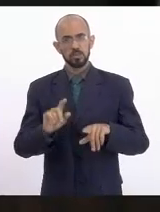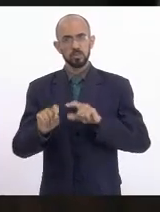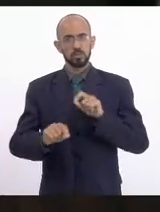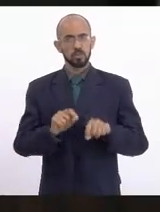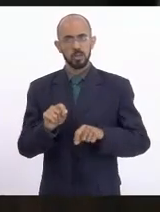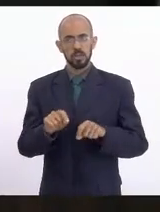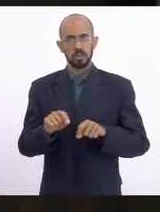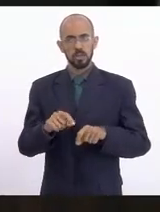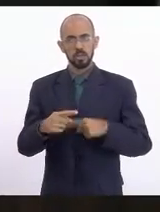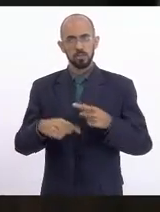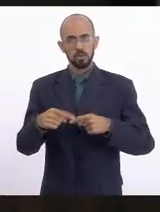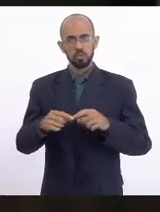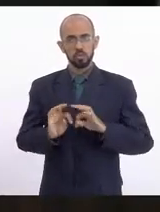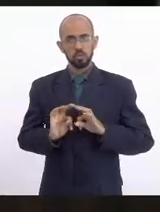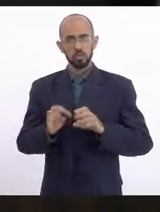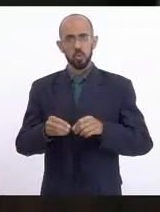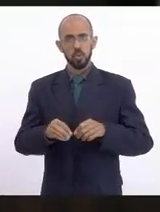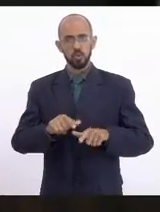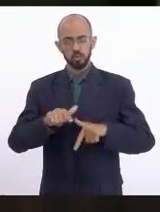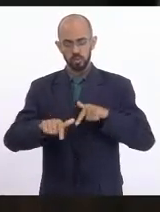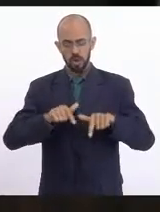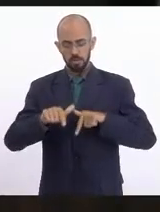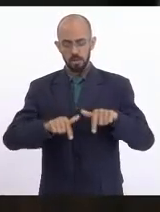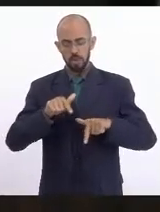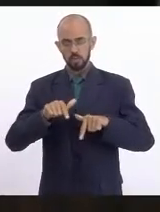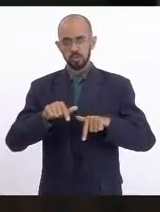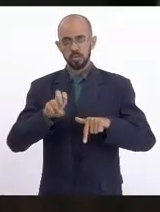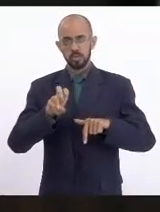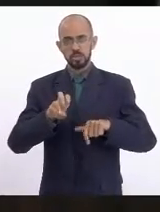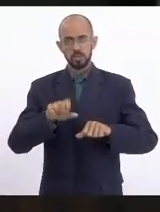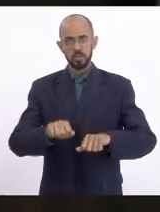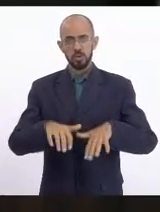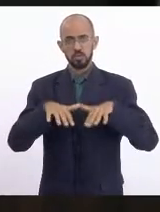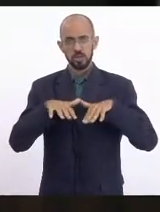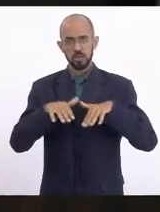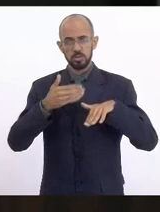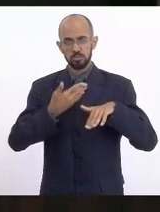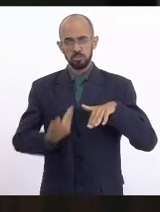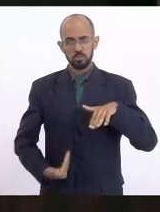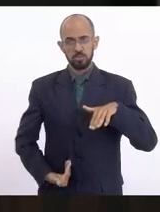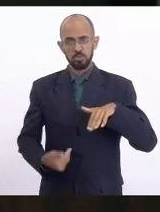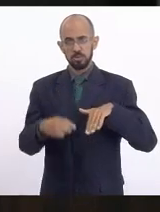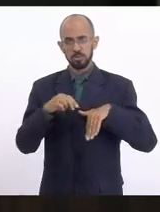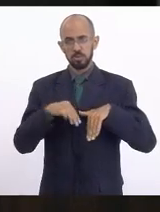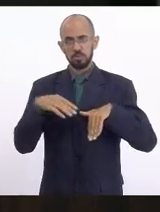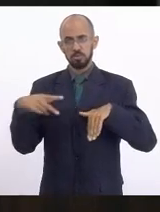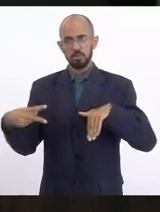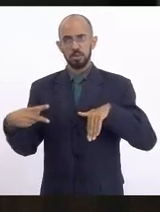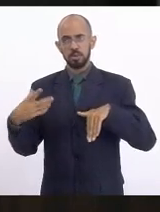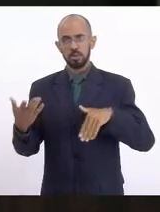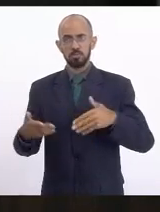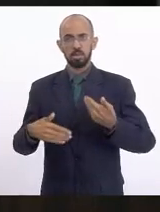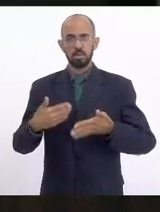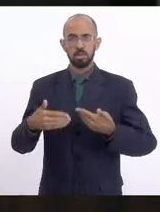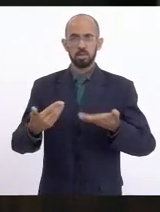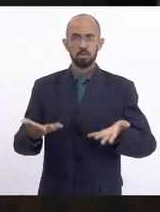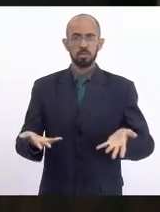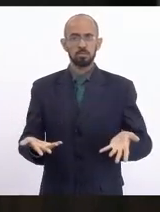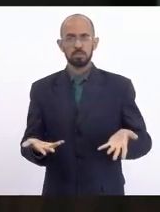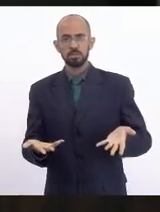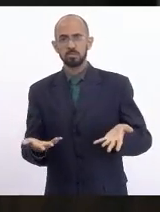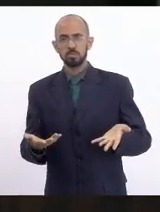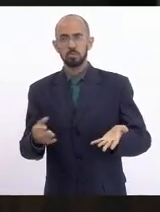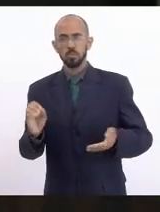depois de todo o trabalho que tivemos cinco audiências públicas acompanhamento do MP do É mas não ninguém